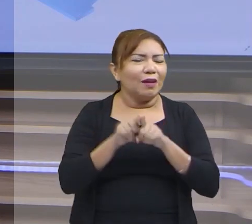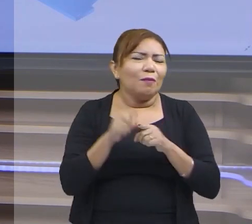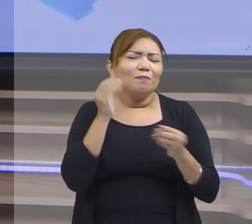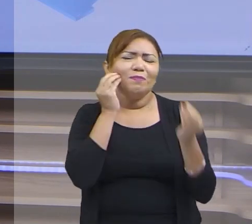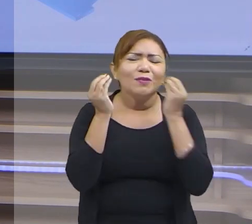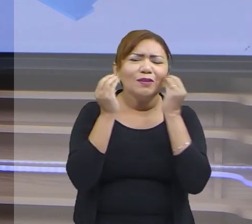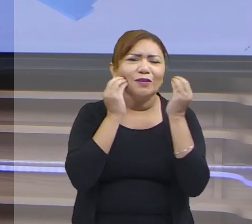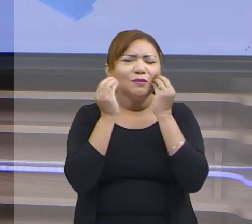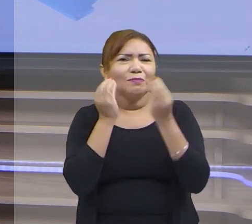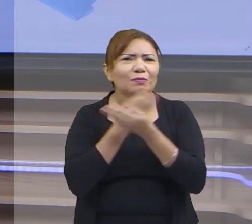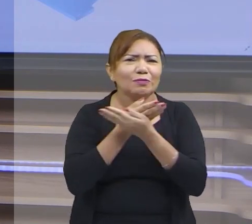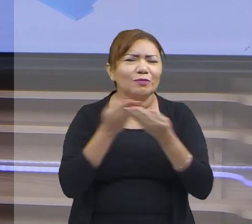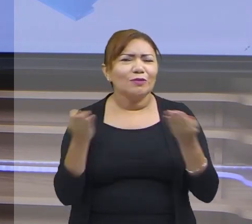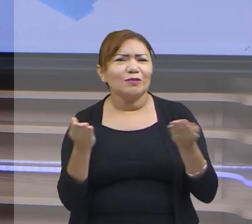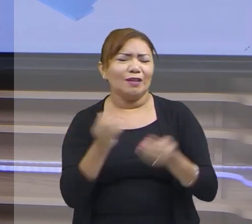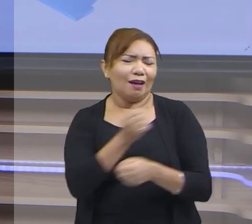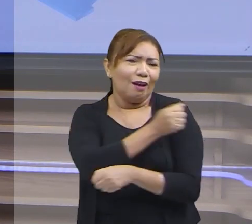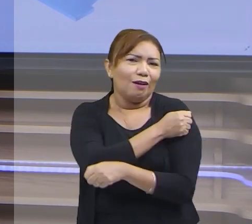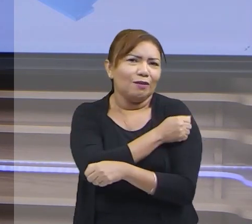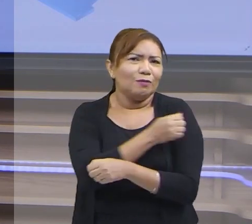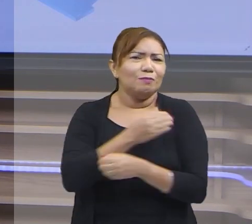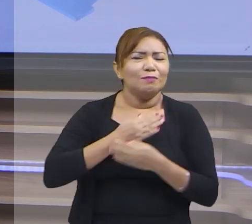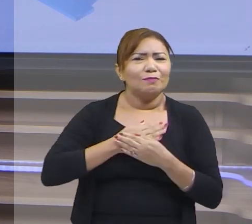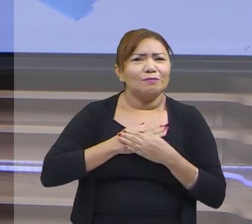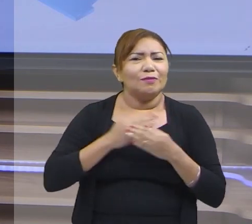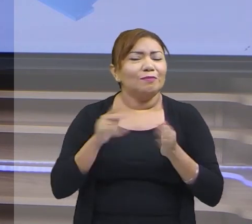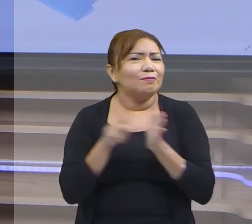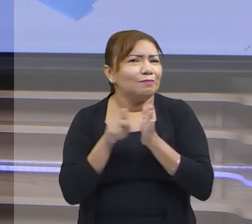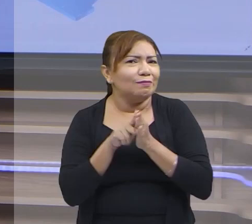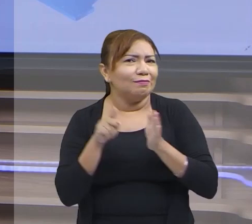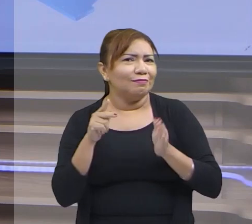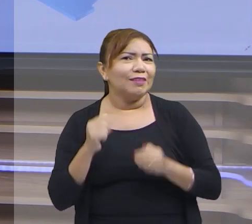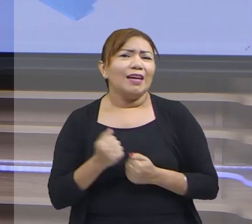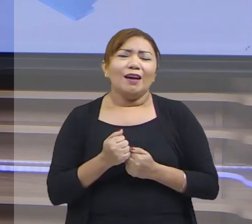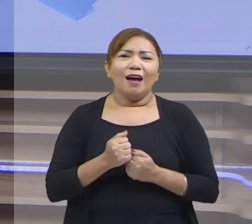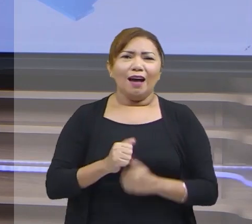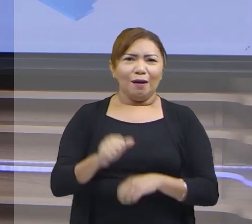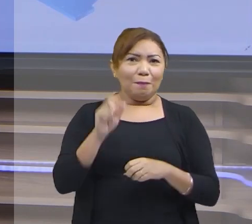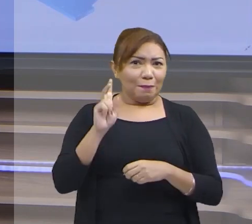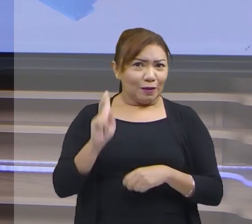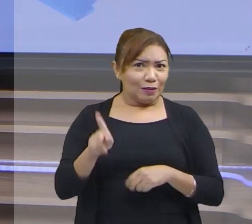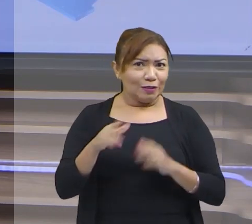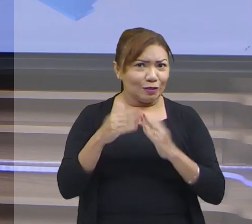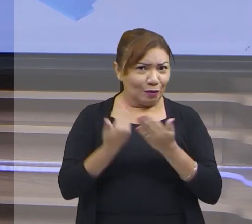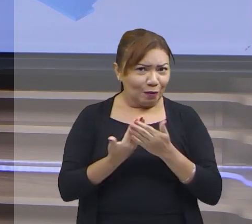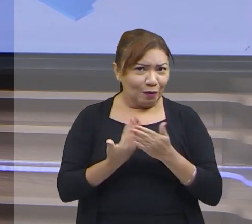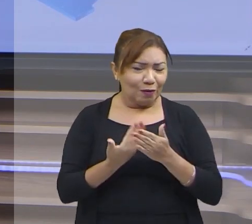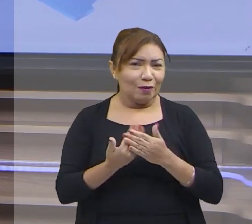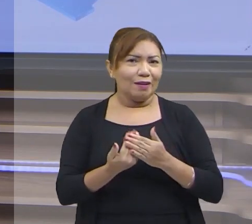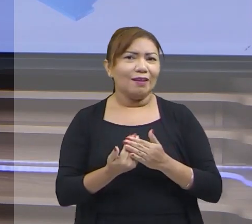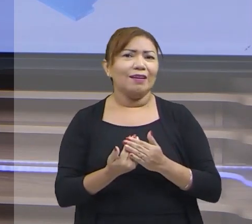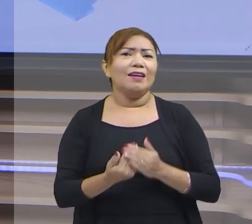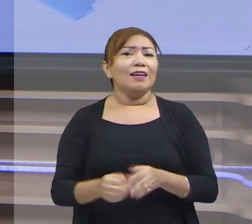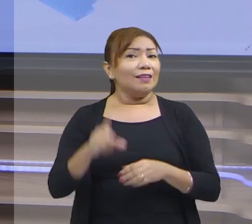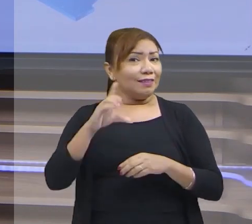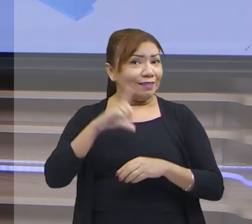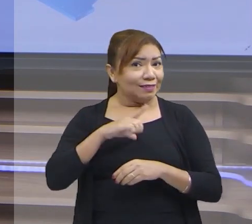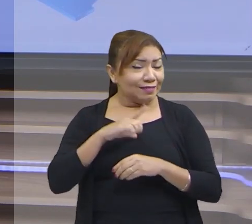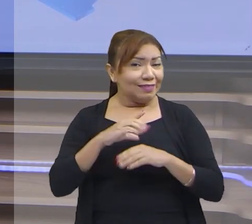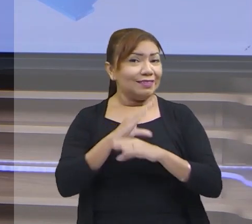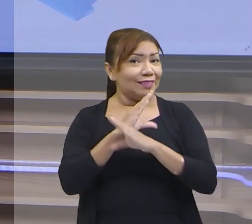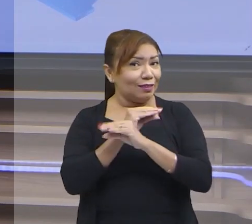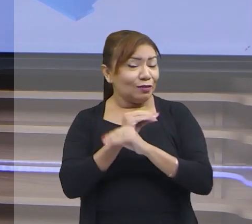para os meus alunos do primeiro ano da Escola Municipal Sociólogo Herbert de Souza Viana, que fica lá na Cidade